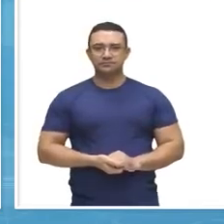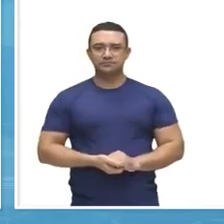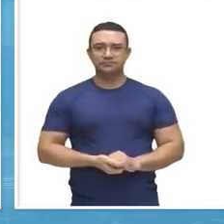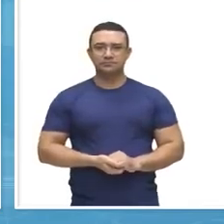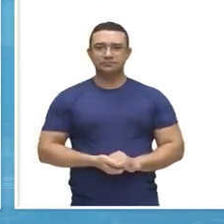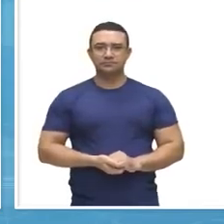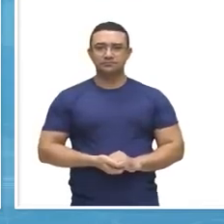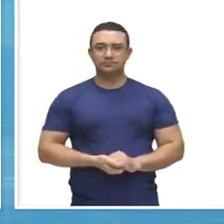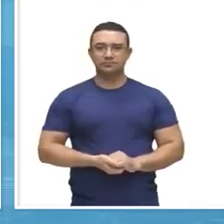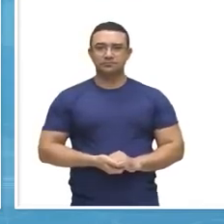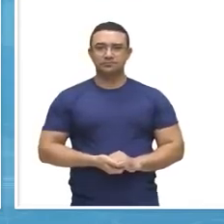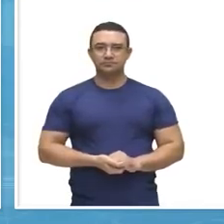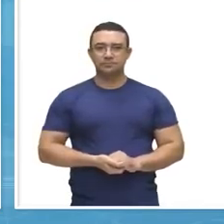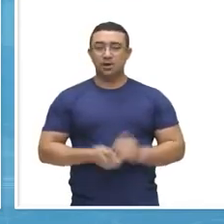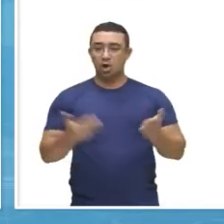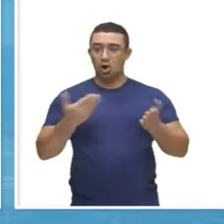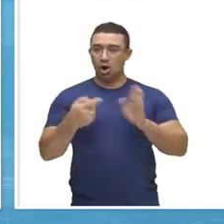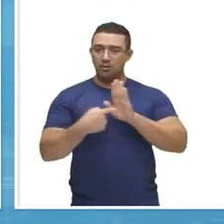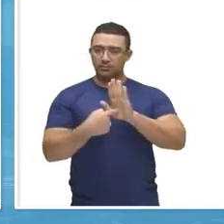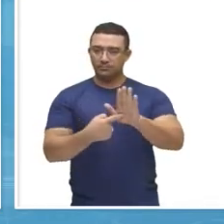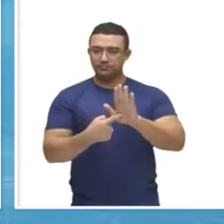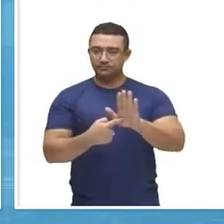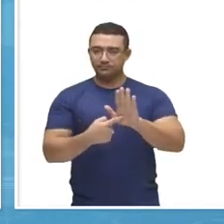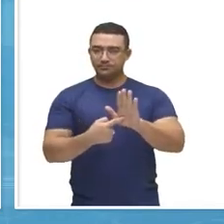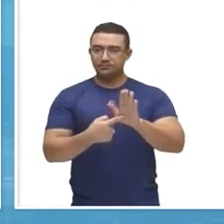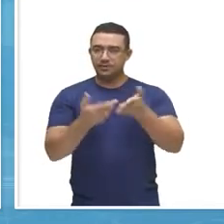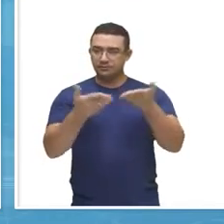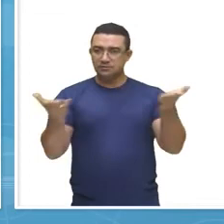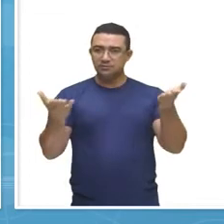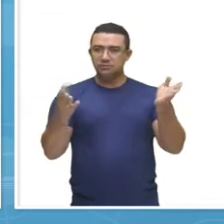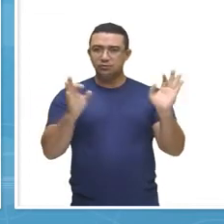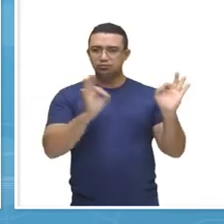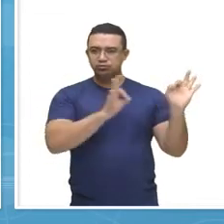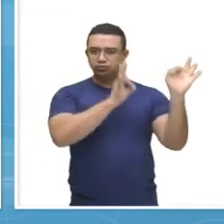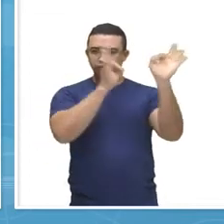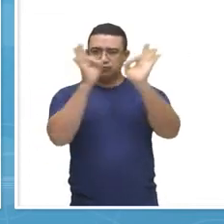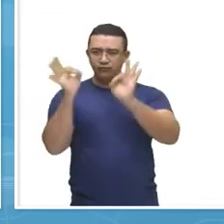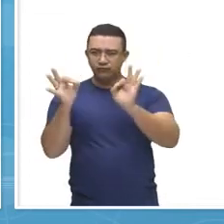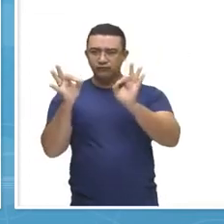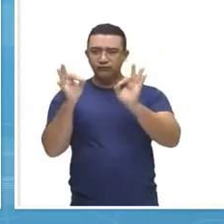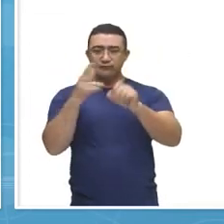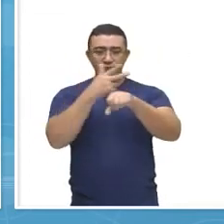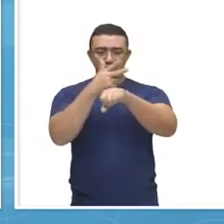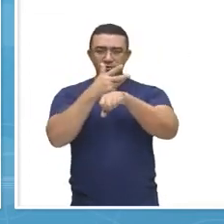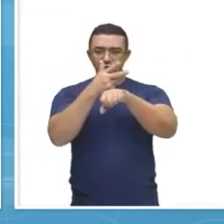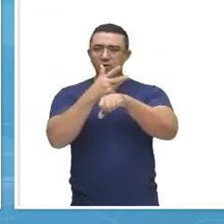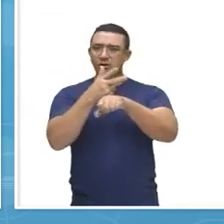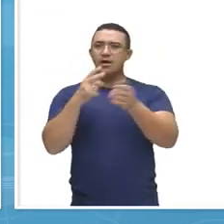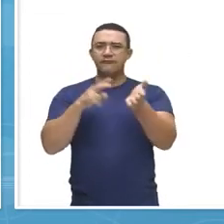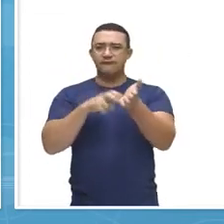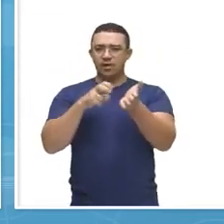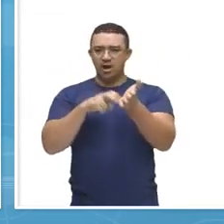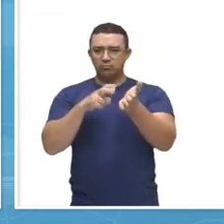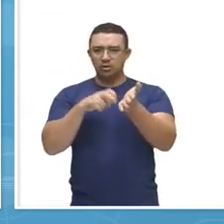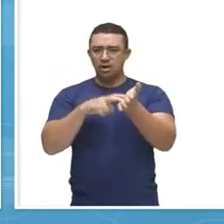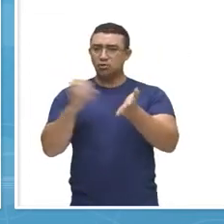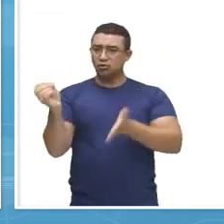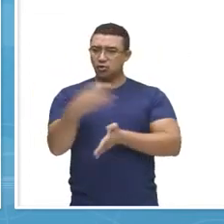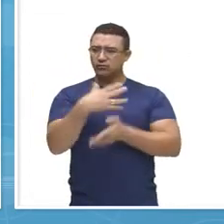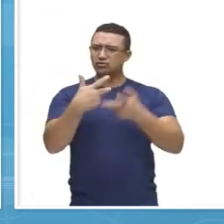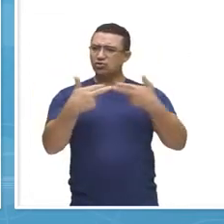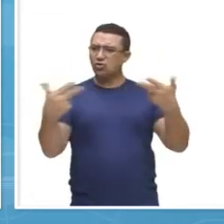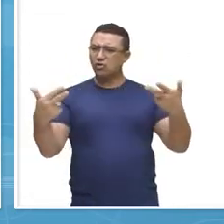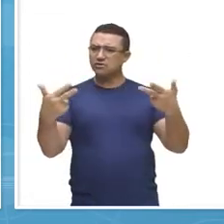certo? Vou mostrar para vocês agora um VT que vai trazer algumas informações, um vocabulário novo de situações ruins, né?